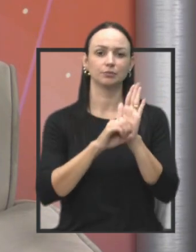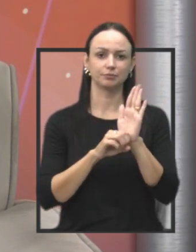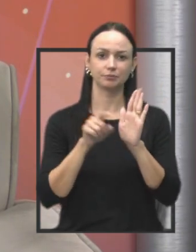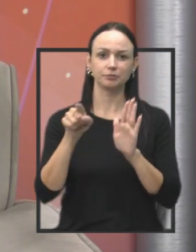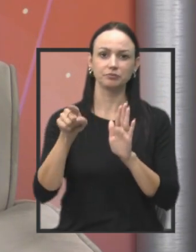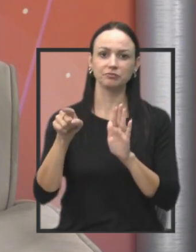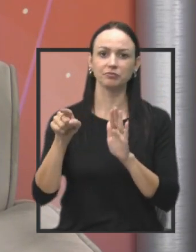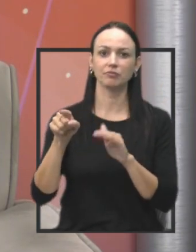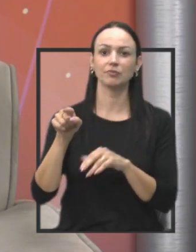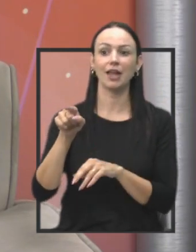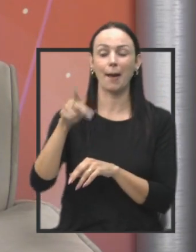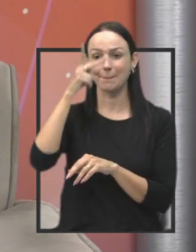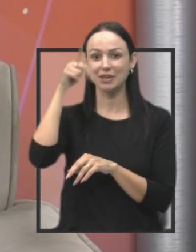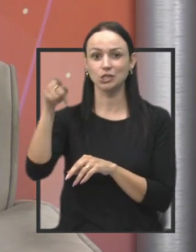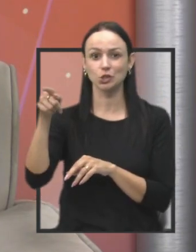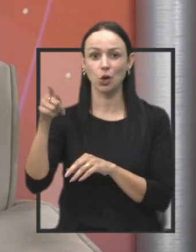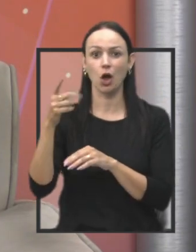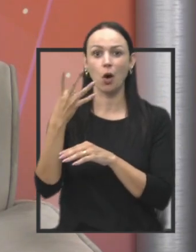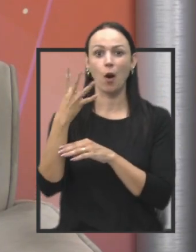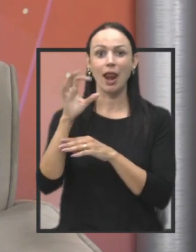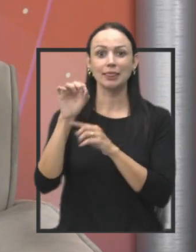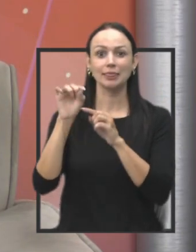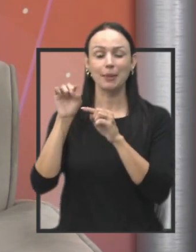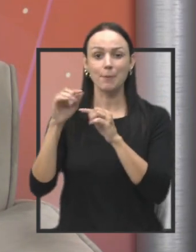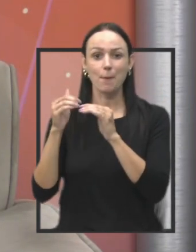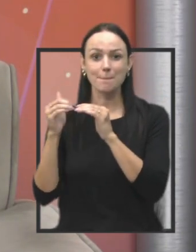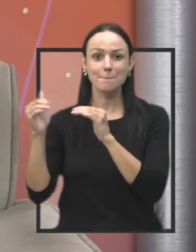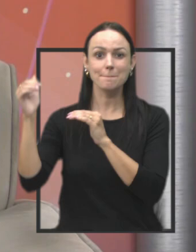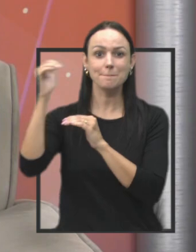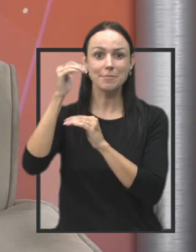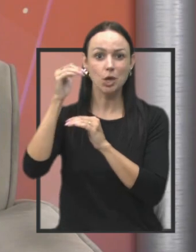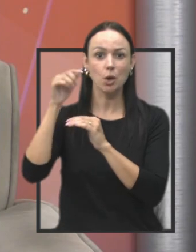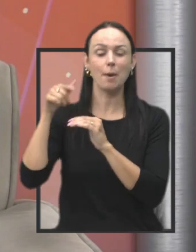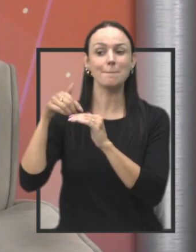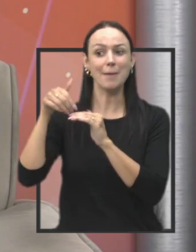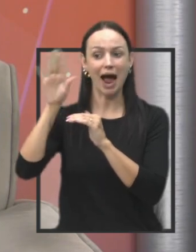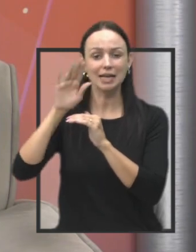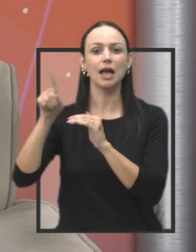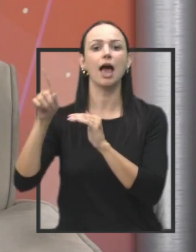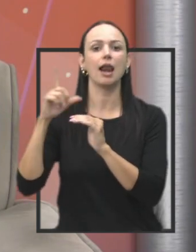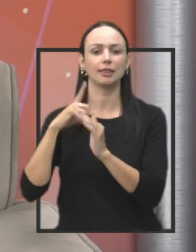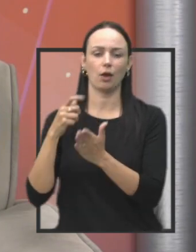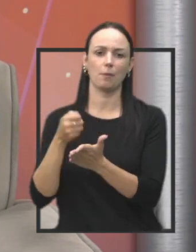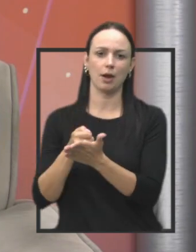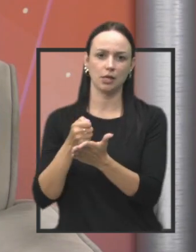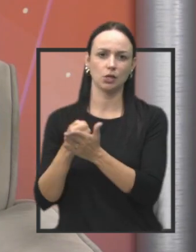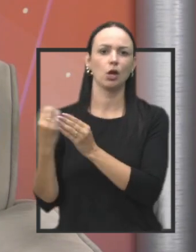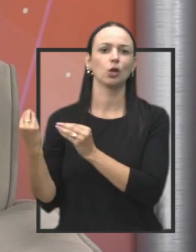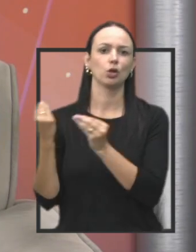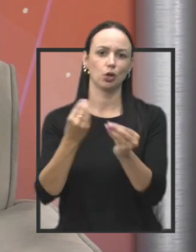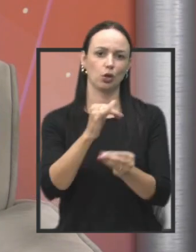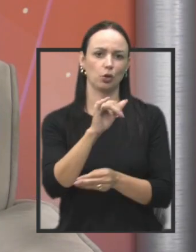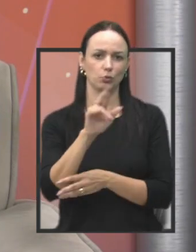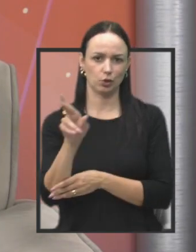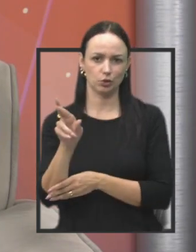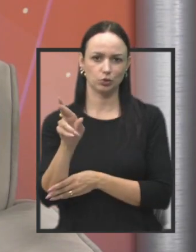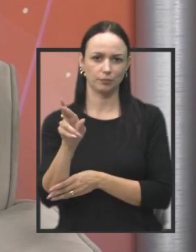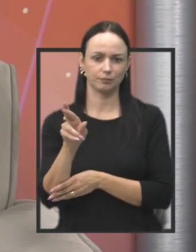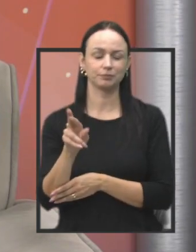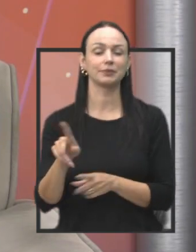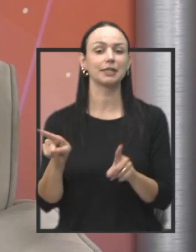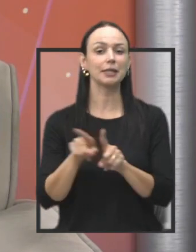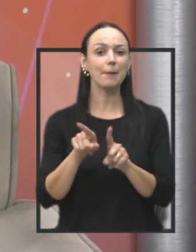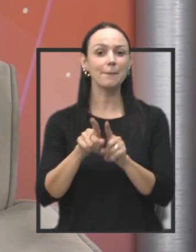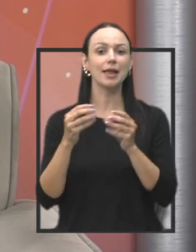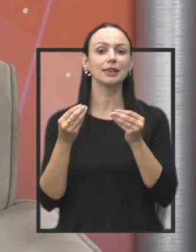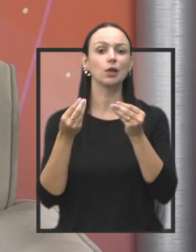tributáveis, ultrapassando os 40 mil, já cai numa condição de obrigatoriedade de entrega. Também nessa questão de doações, entra